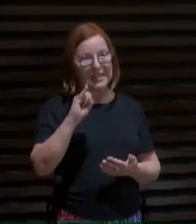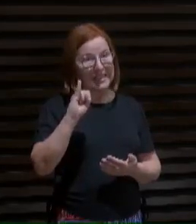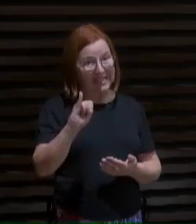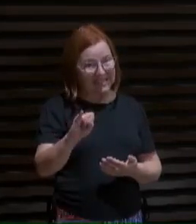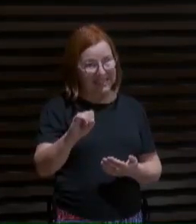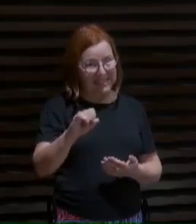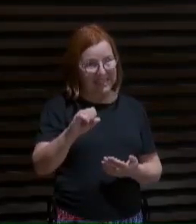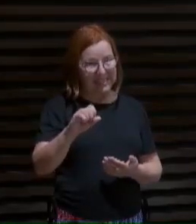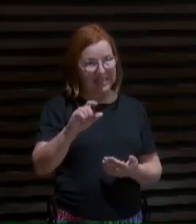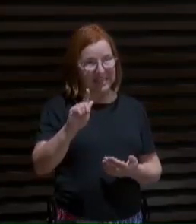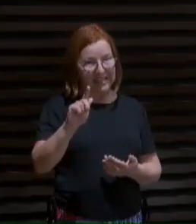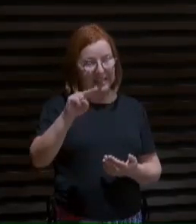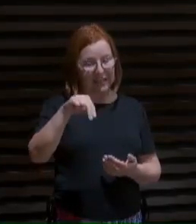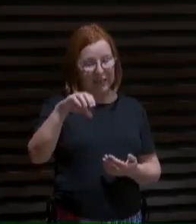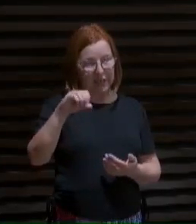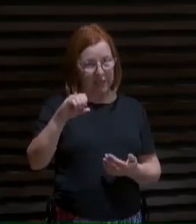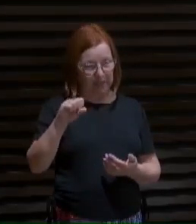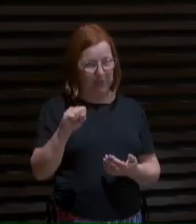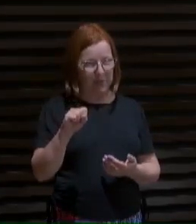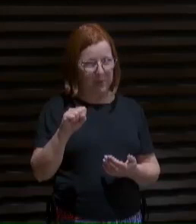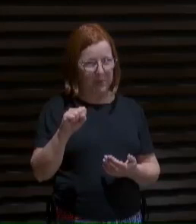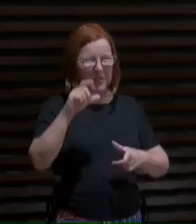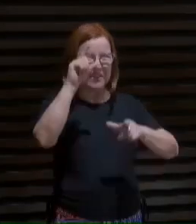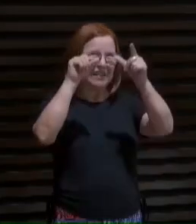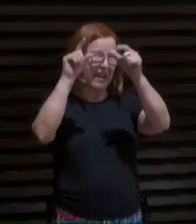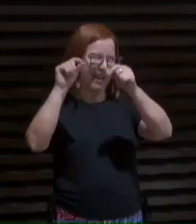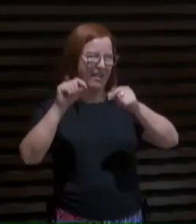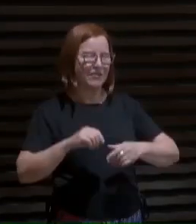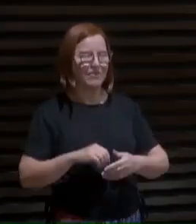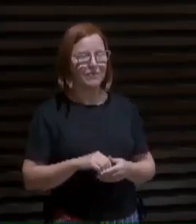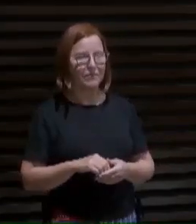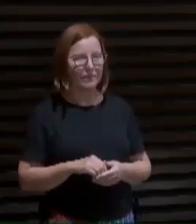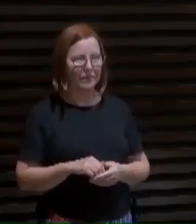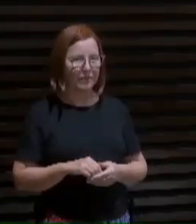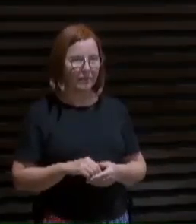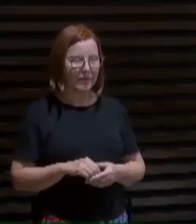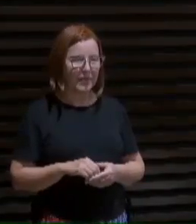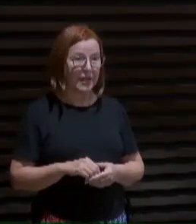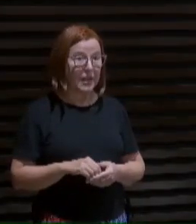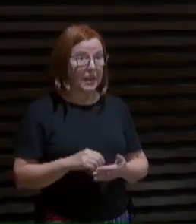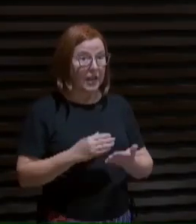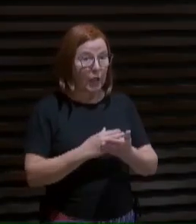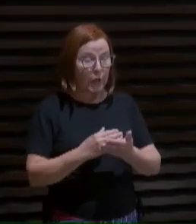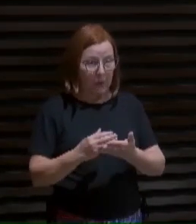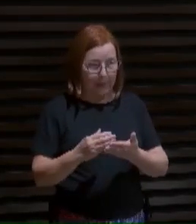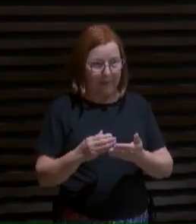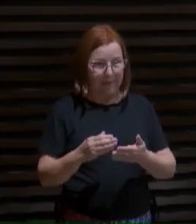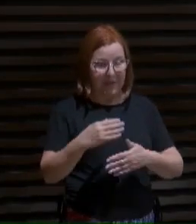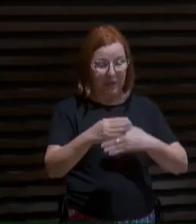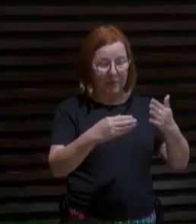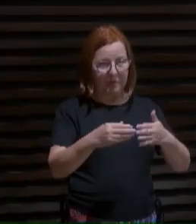astrologia babilônica, que começa nesse processo de autossalvação, e